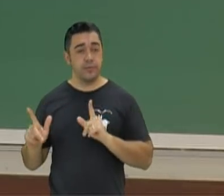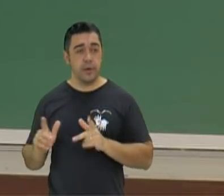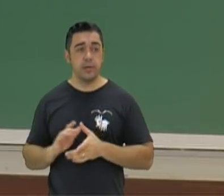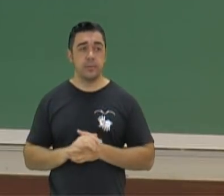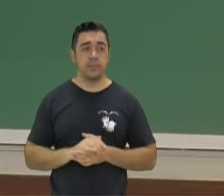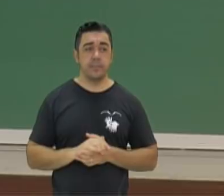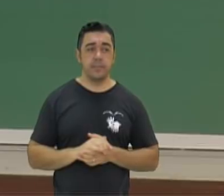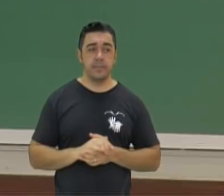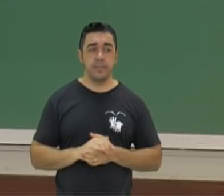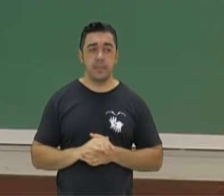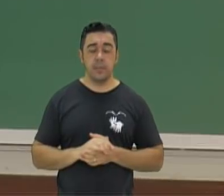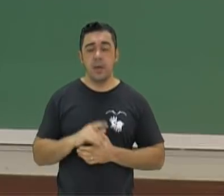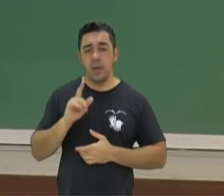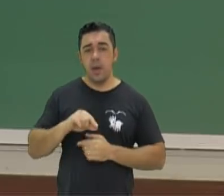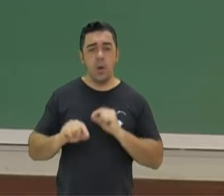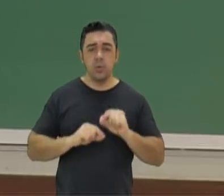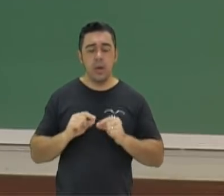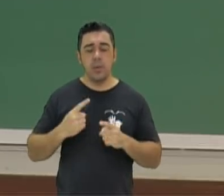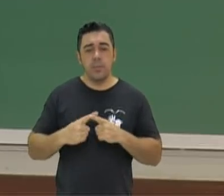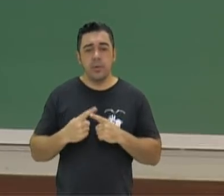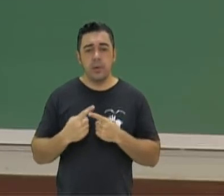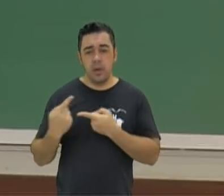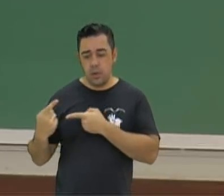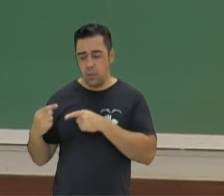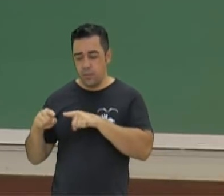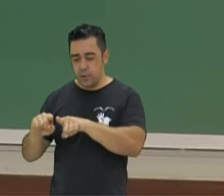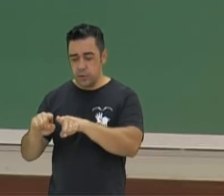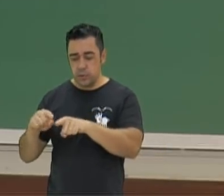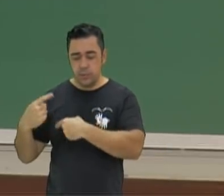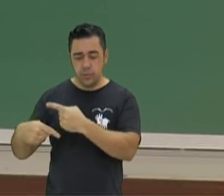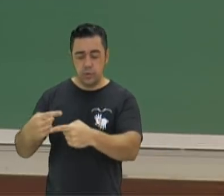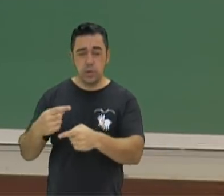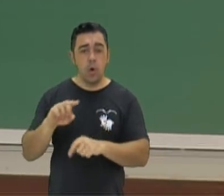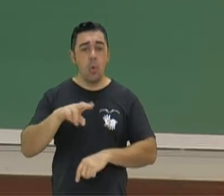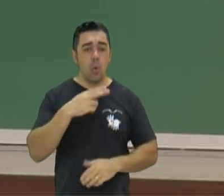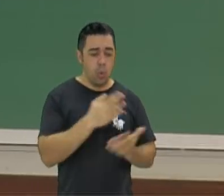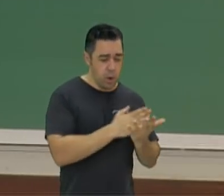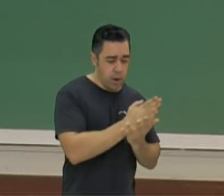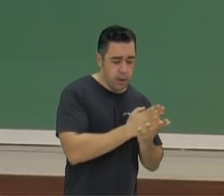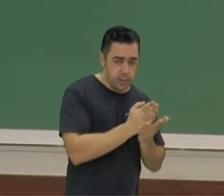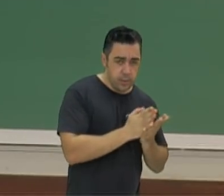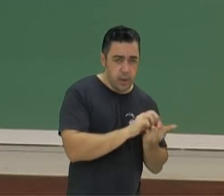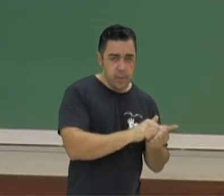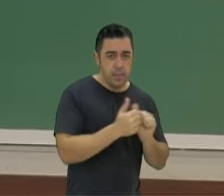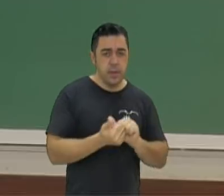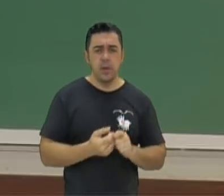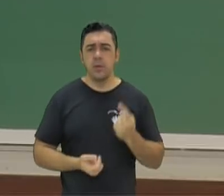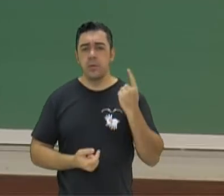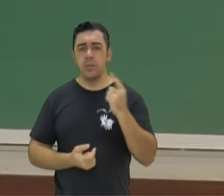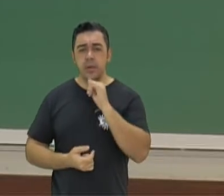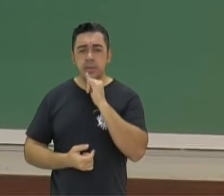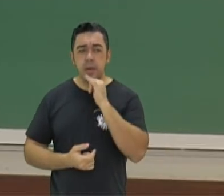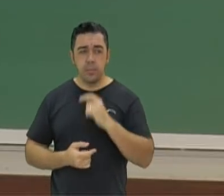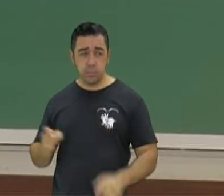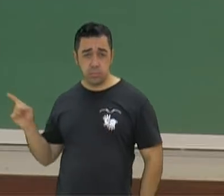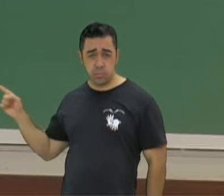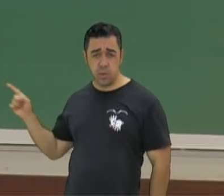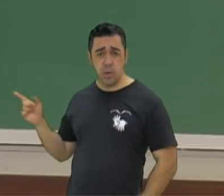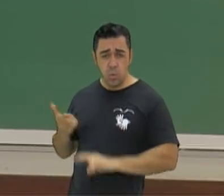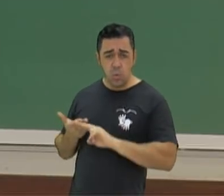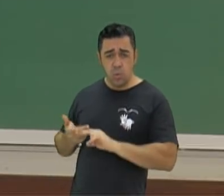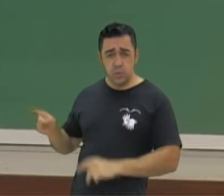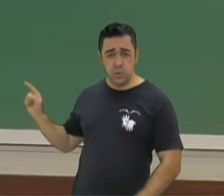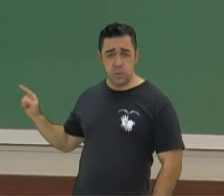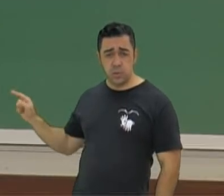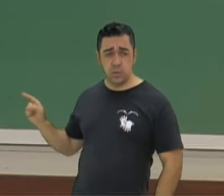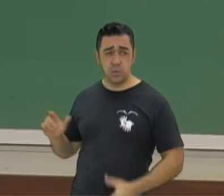diferente. Se deriva do quê? Da convergência evolutiva ou da irradiação adaptativa. E um exemplo. Eu quero que vocês usem esses exemplos que está aqui